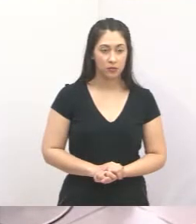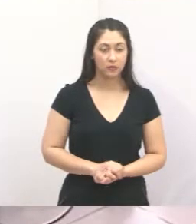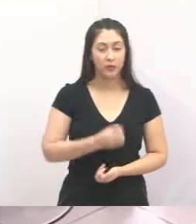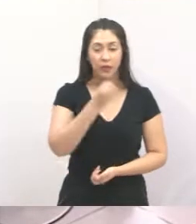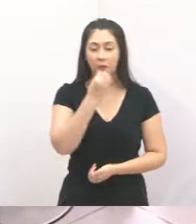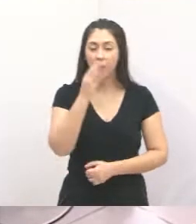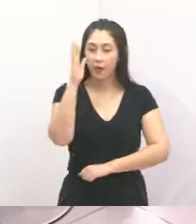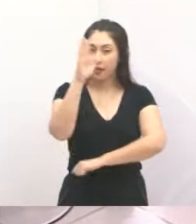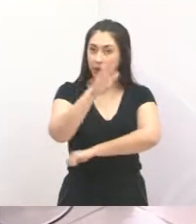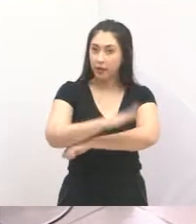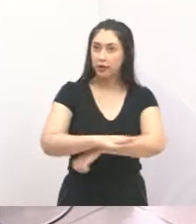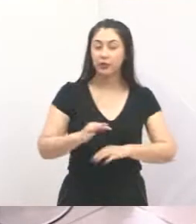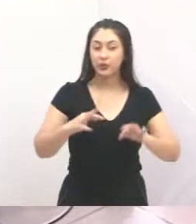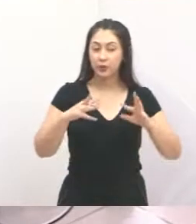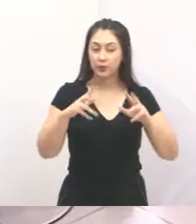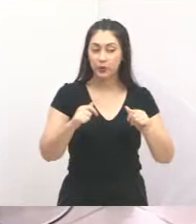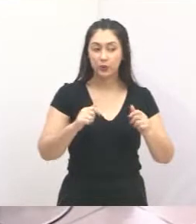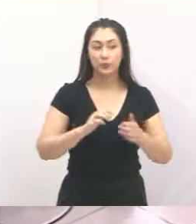Boa tarde a todos.